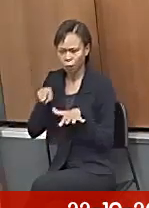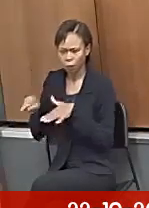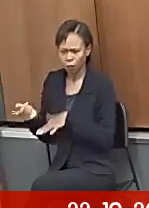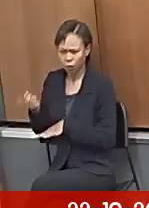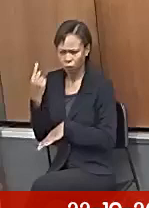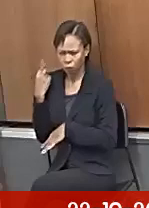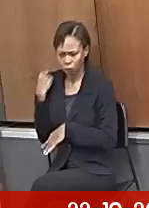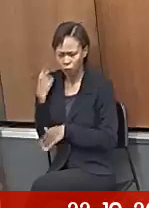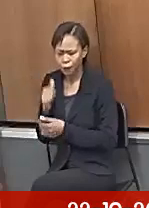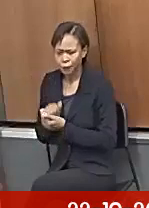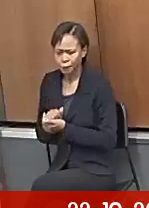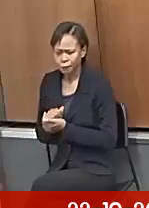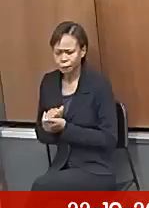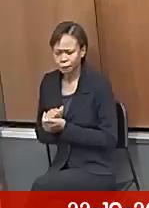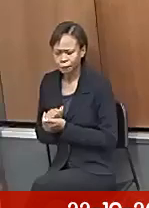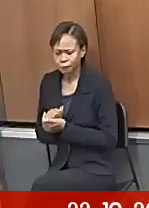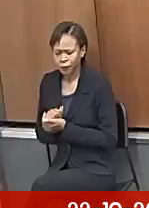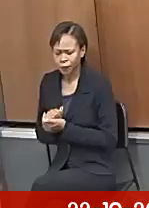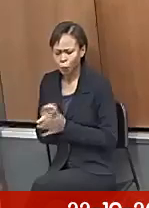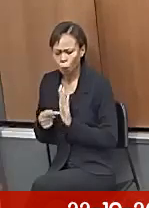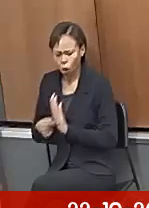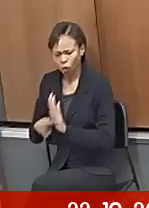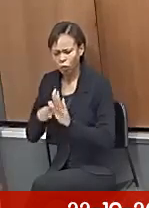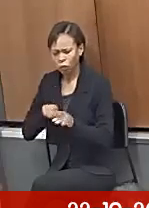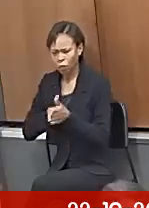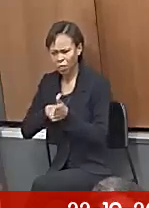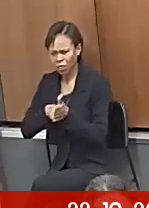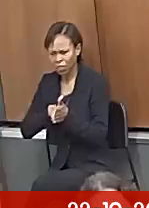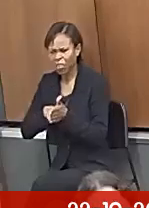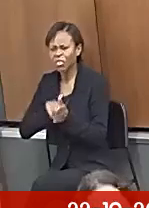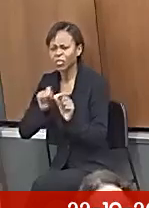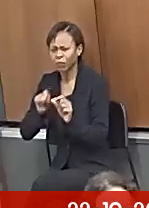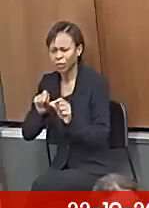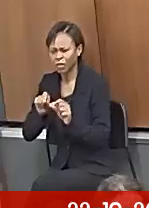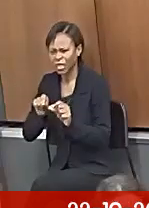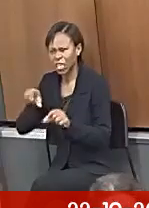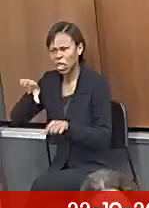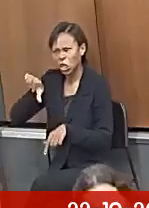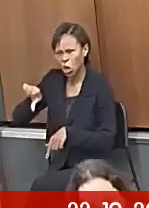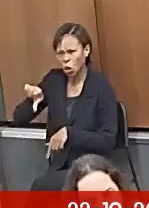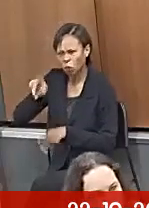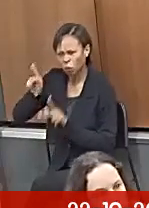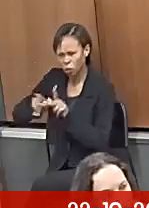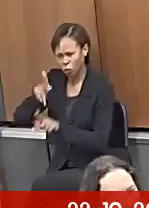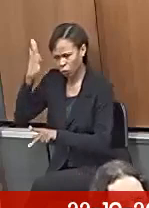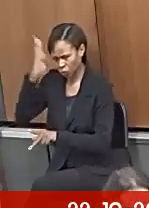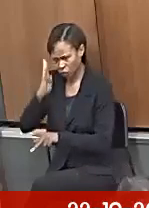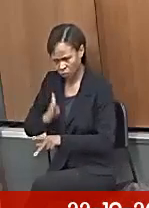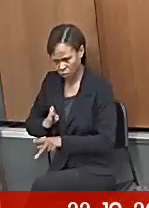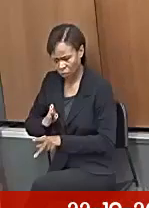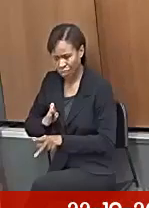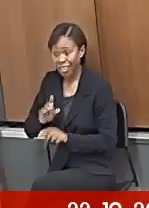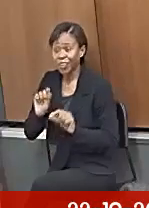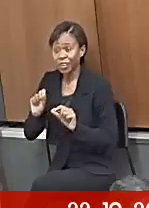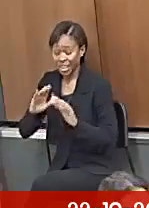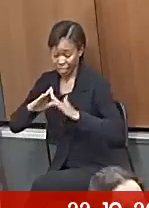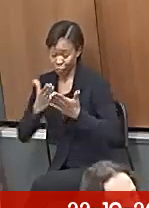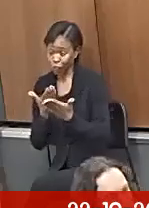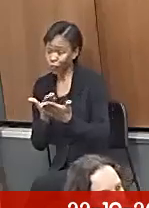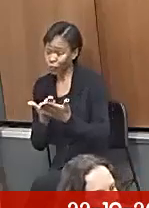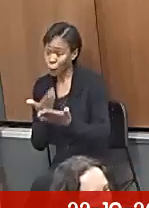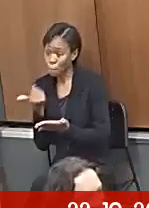Instituto Alana, diz que 9 em cada 10 brasileiros acreditam que as escolas se tornam melhores ao incluir crianças